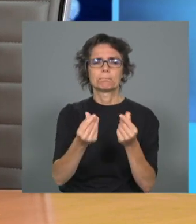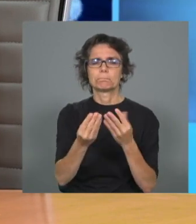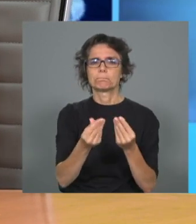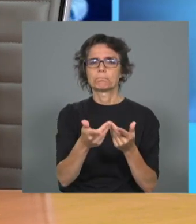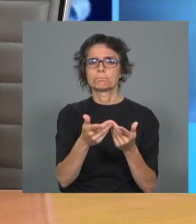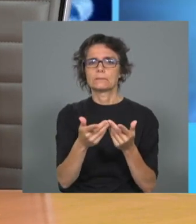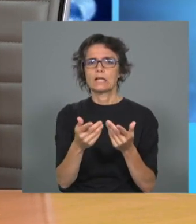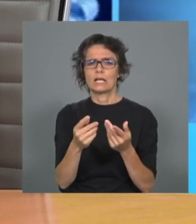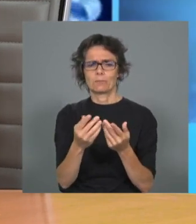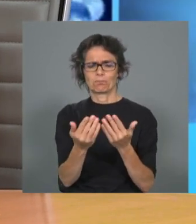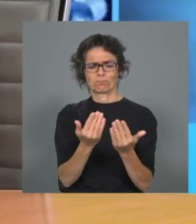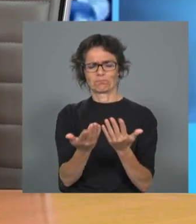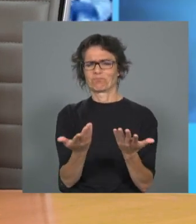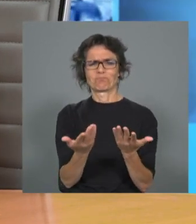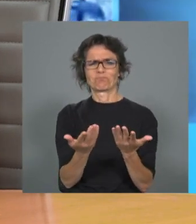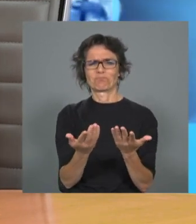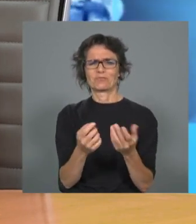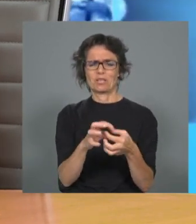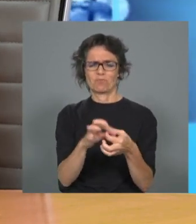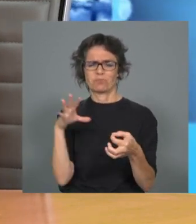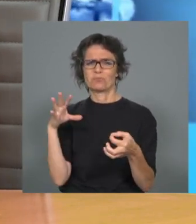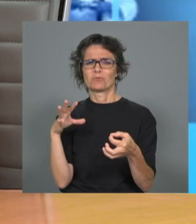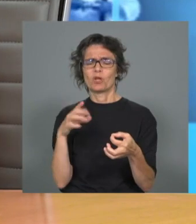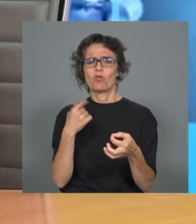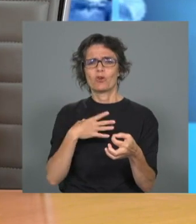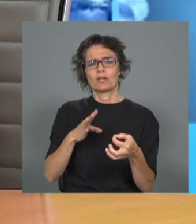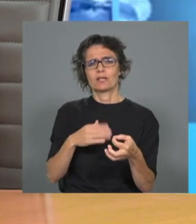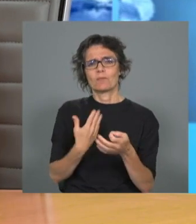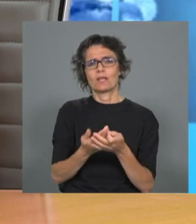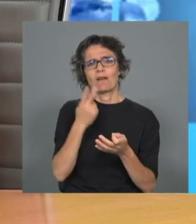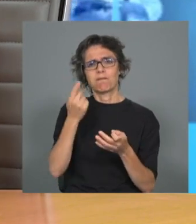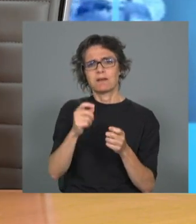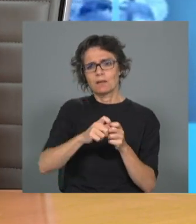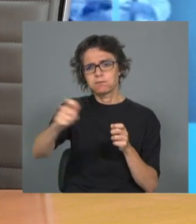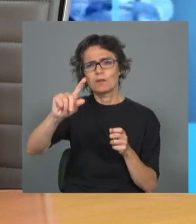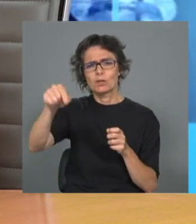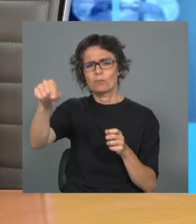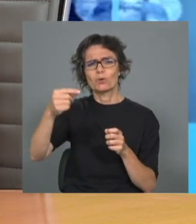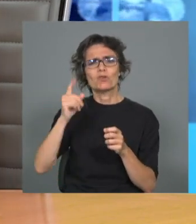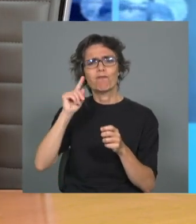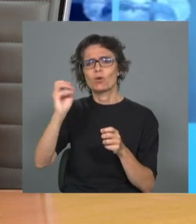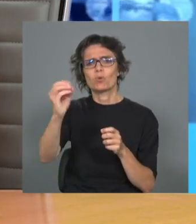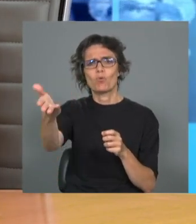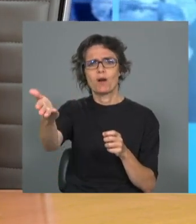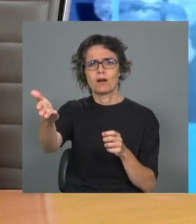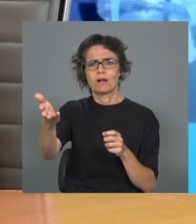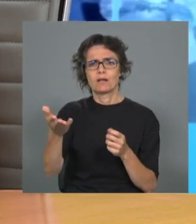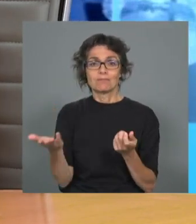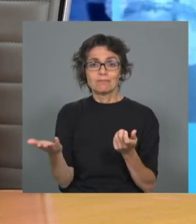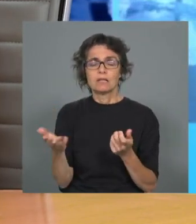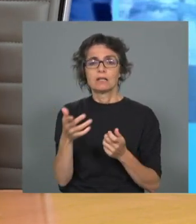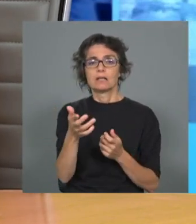uma incoerência até no nosso discurso, não é? Nós poderíamos estar numa das fases em que de